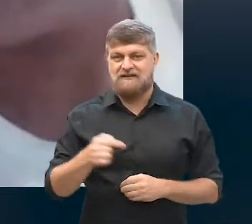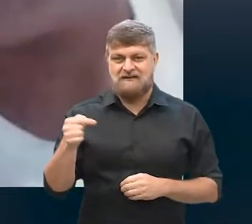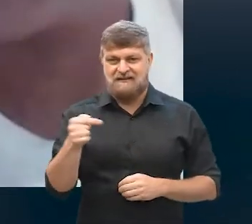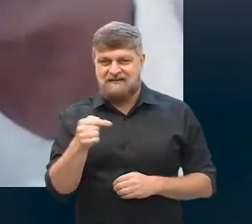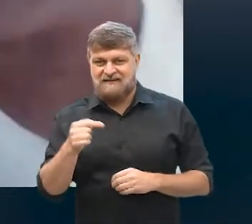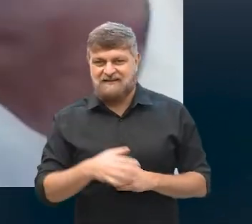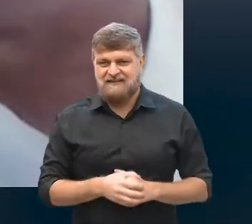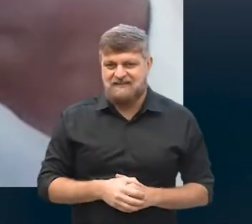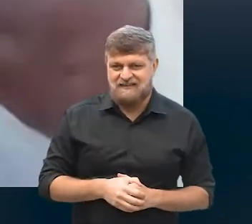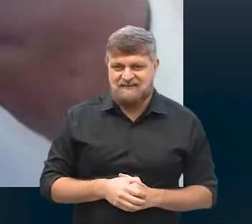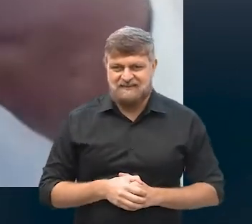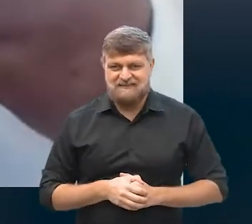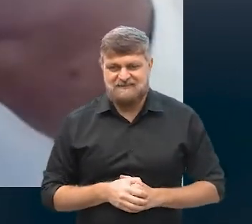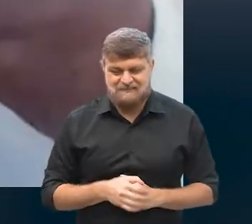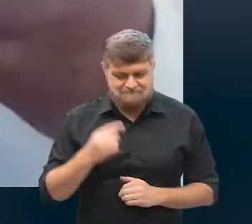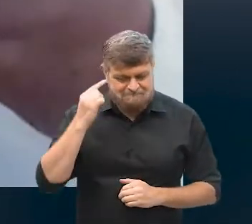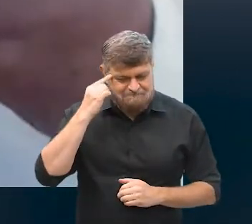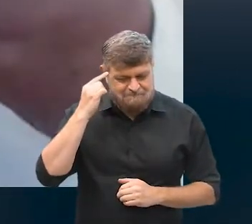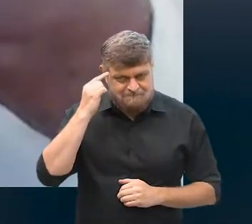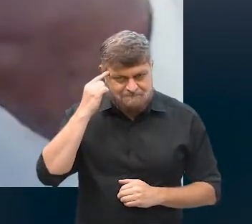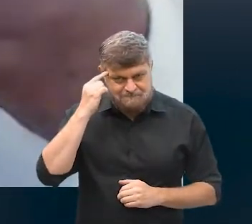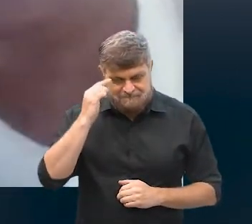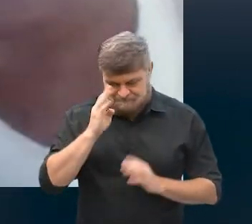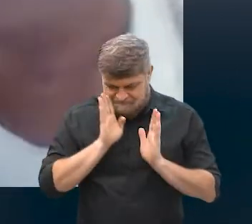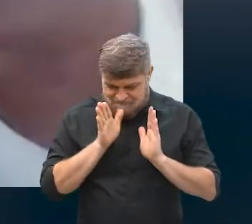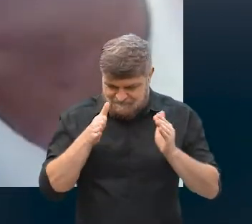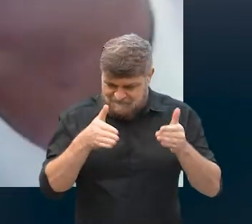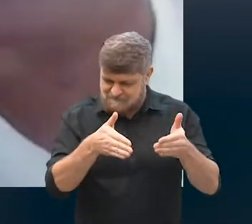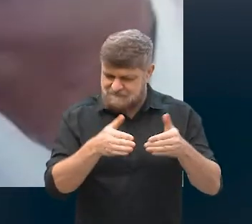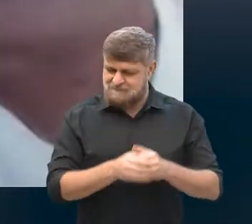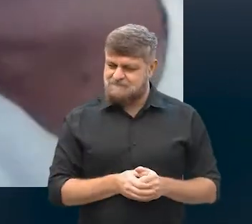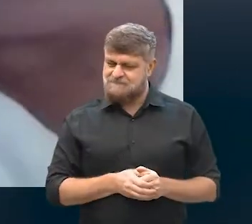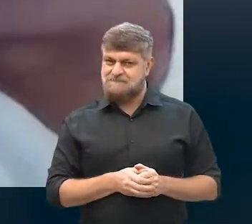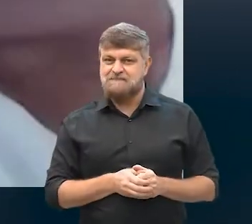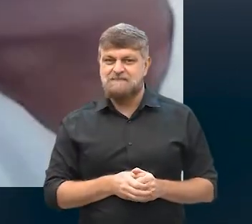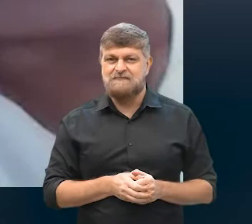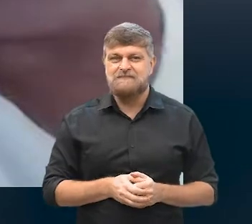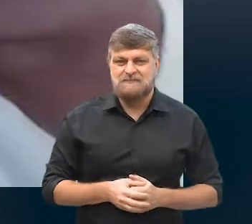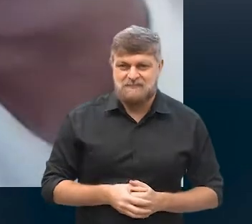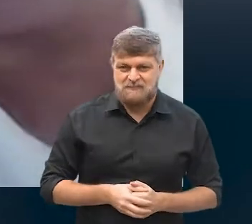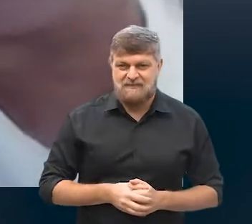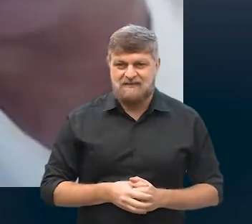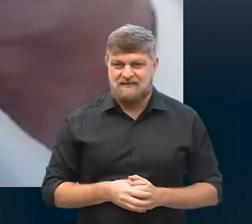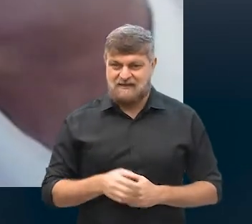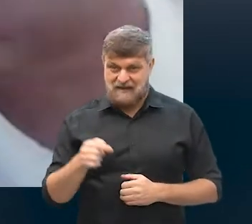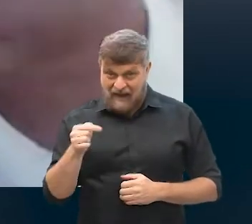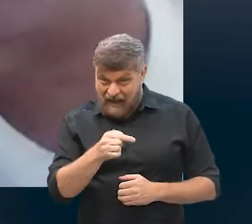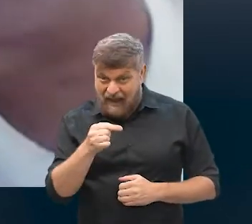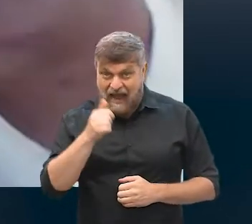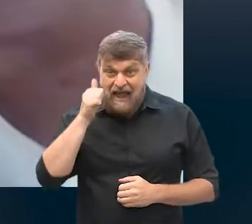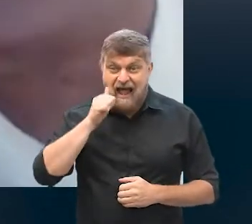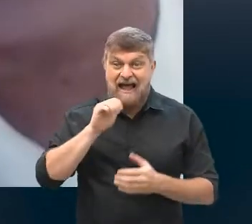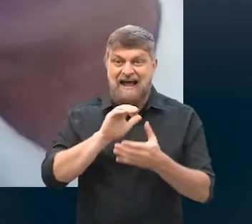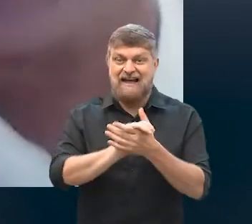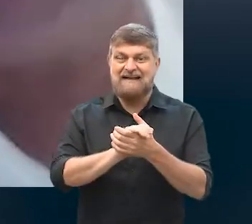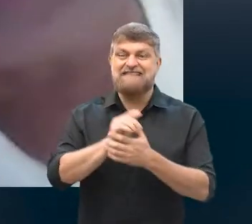fica olhando mais, digamos, um pouquinho mais de longe. Estou esperando. Ela